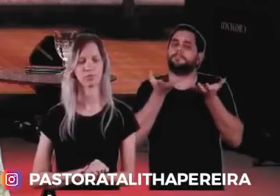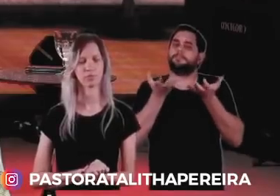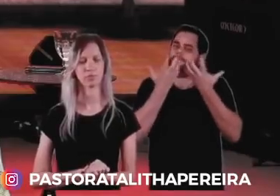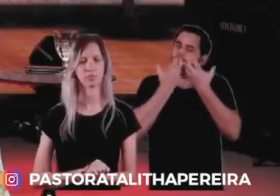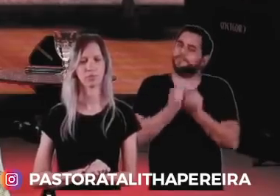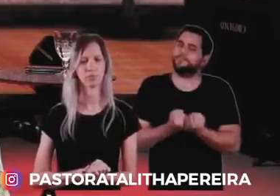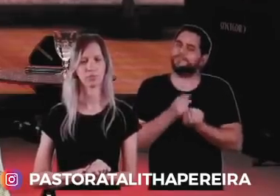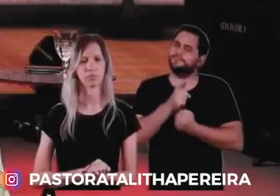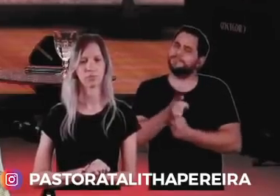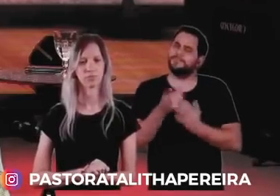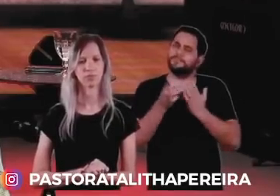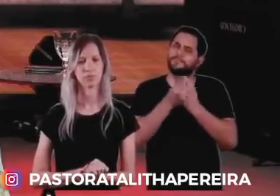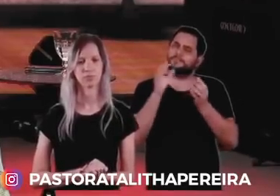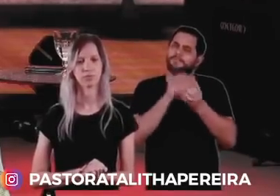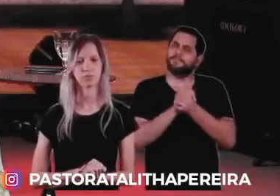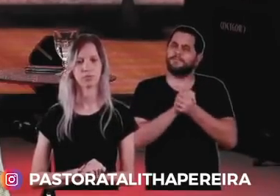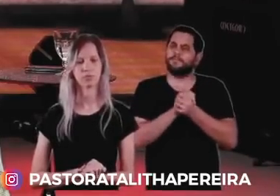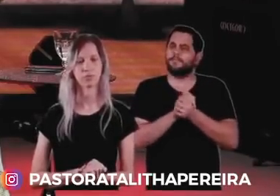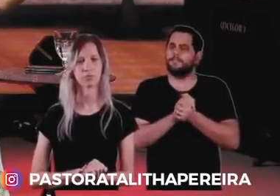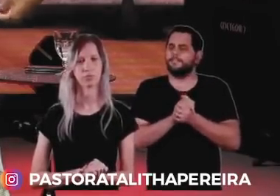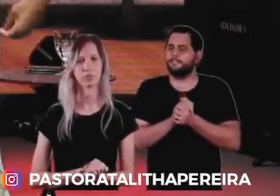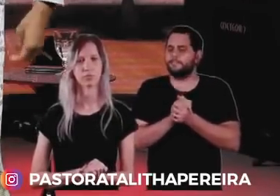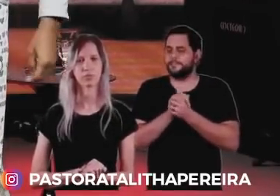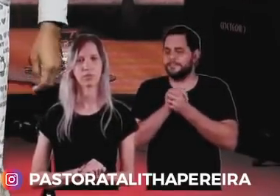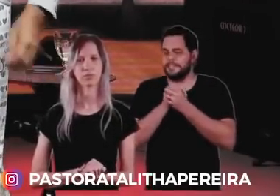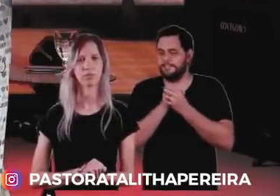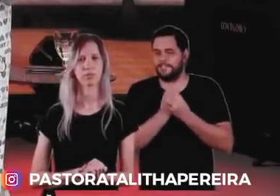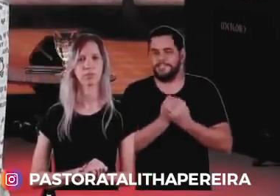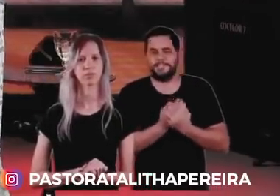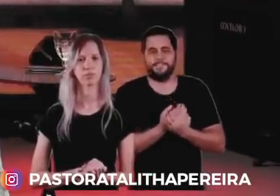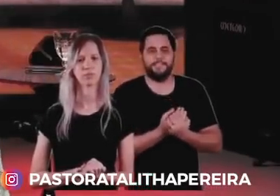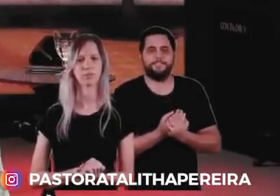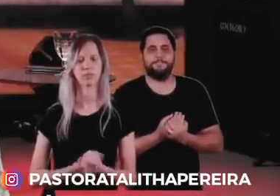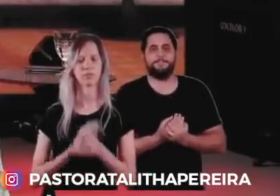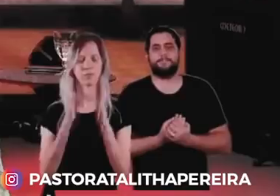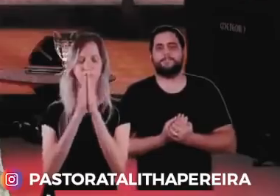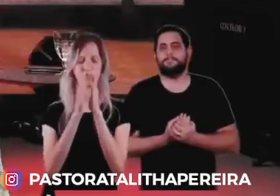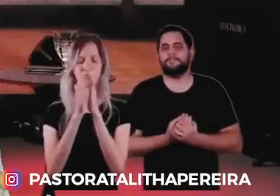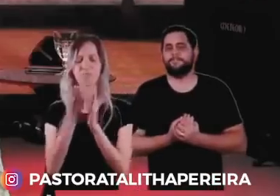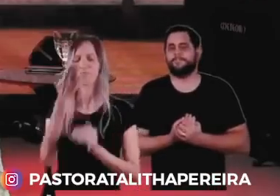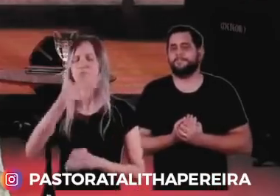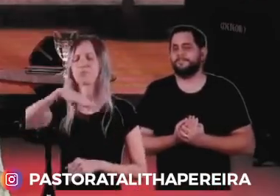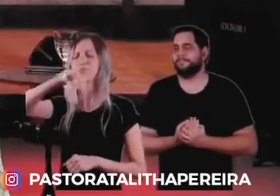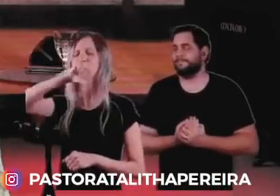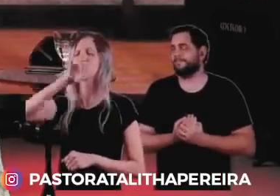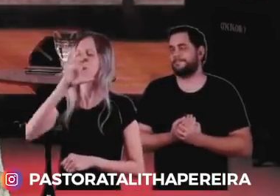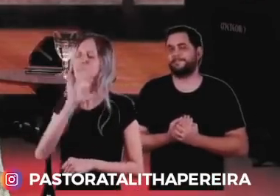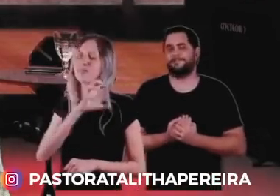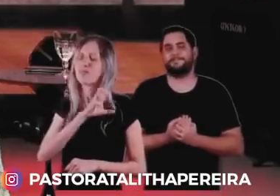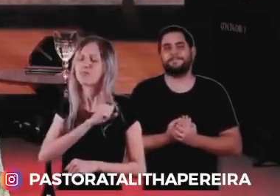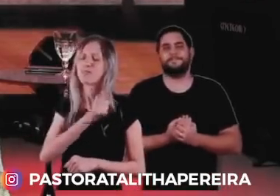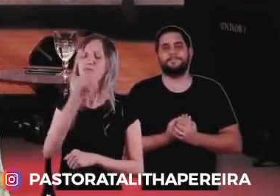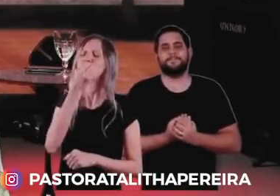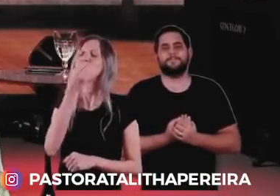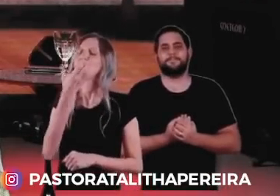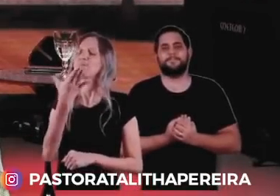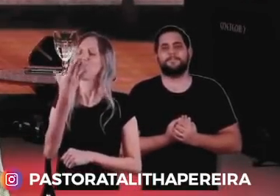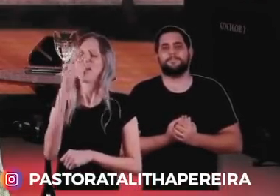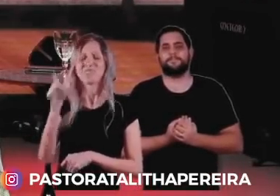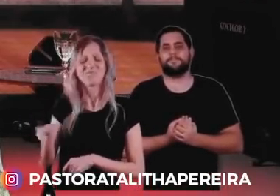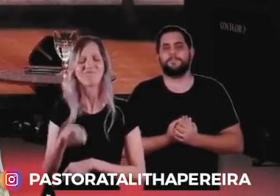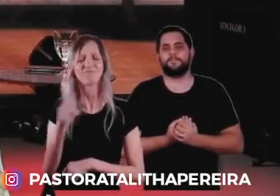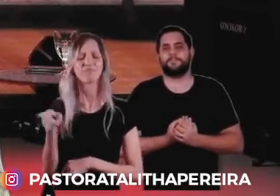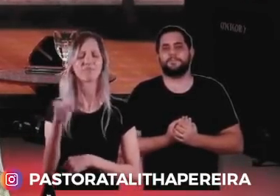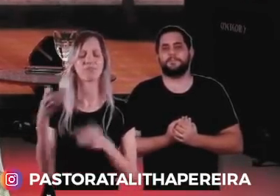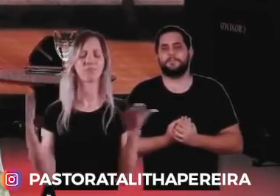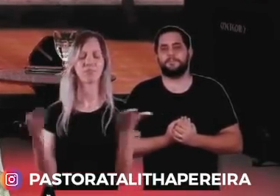oração, você casal, que está aí na sua casa. Pai querido, Pai de amor, Pai de infinita bondade,